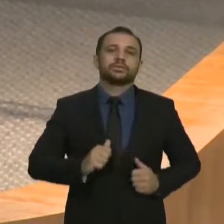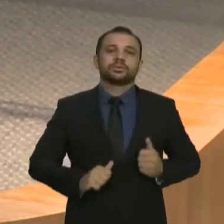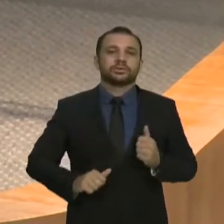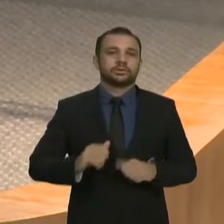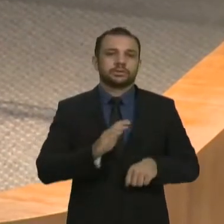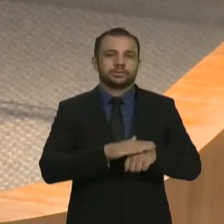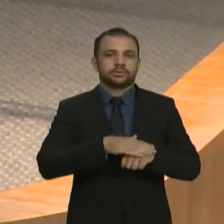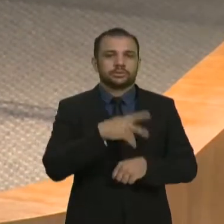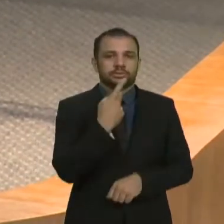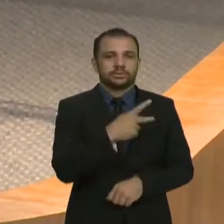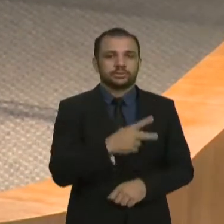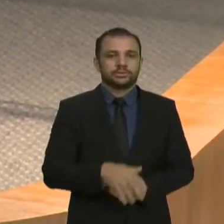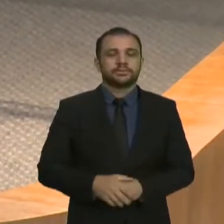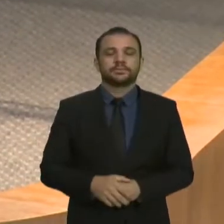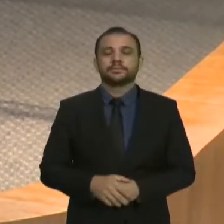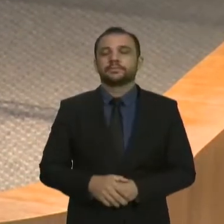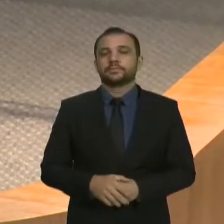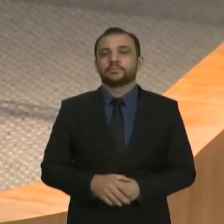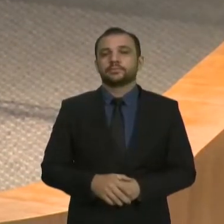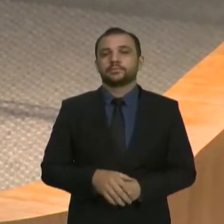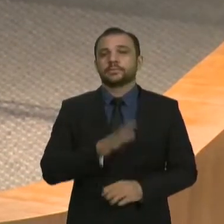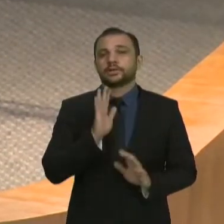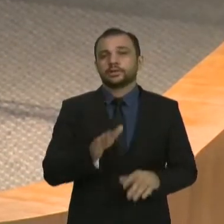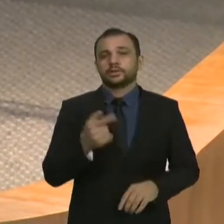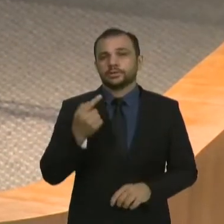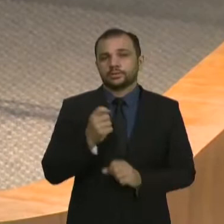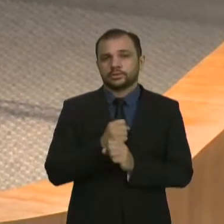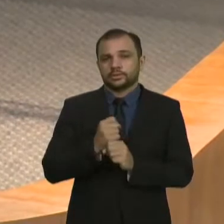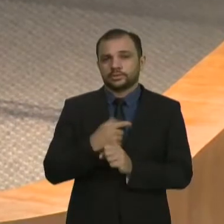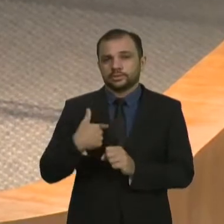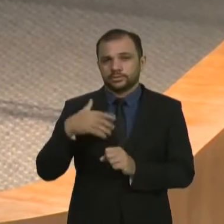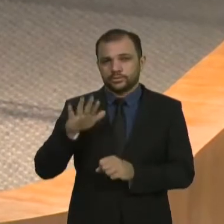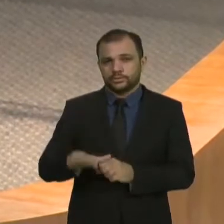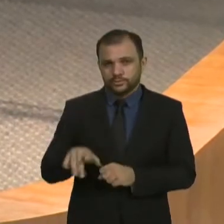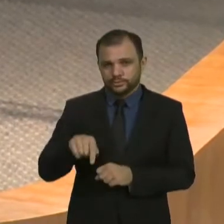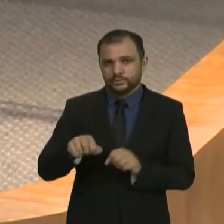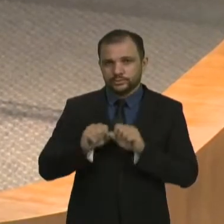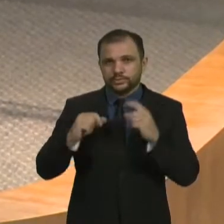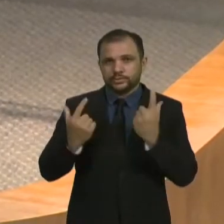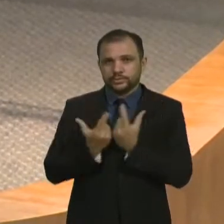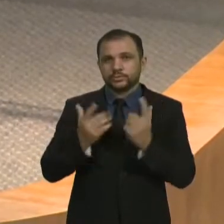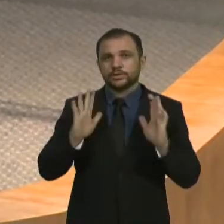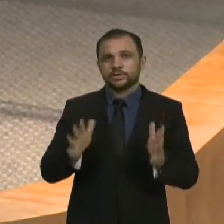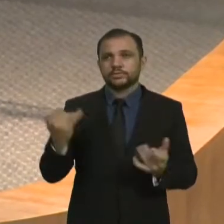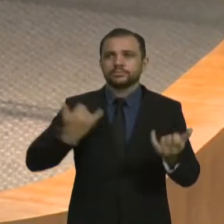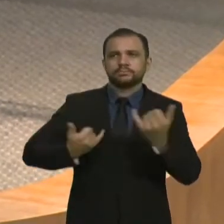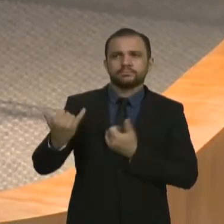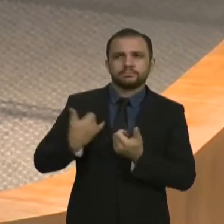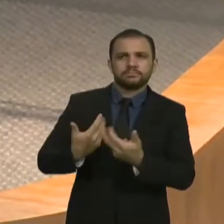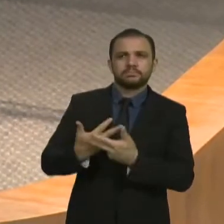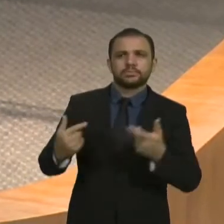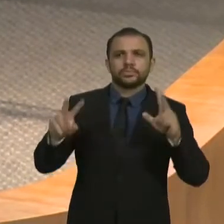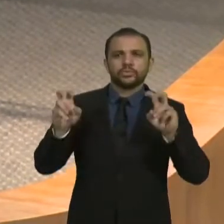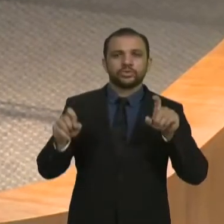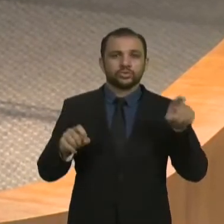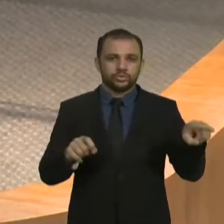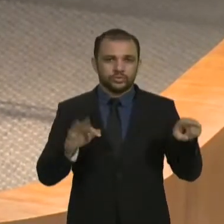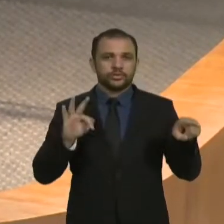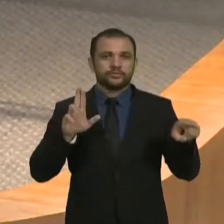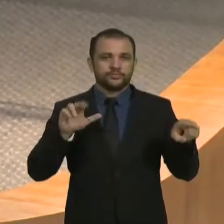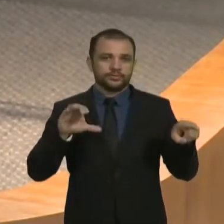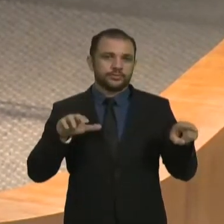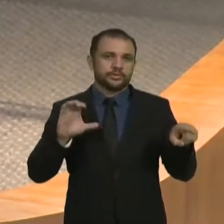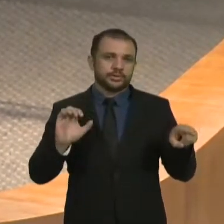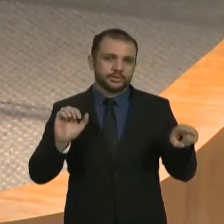passando. Durante os 7 anos na Assembleia, nós já tínhamos recebido muitas denúncias da FUNAC, muitas